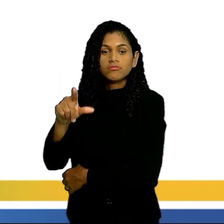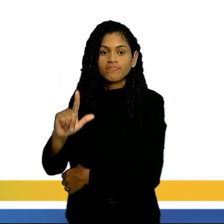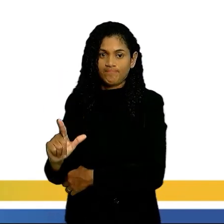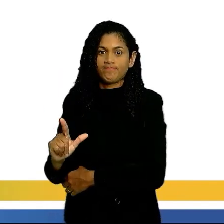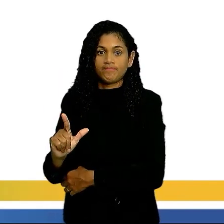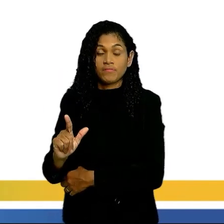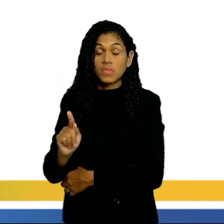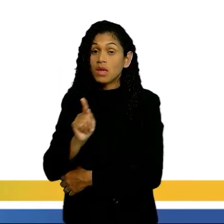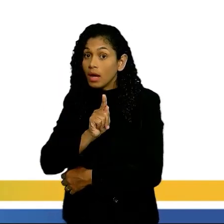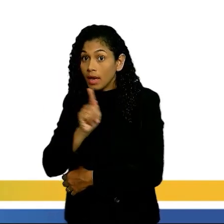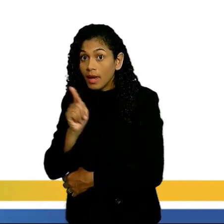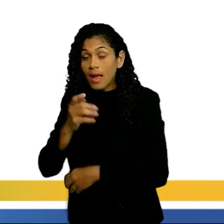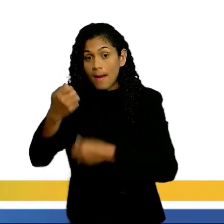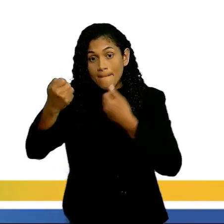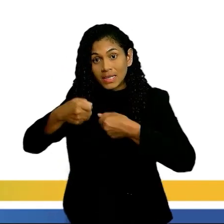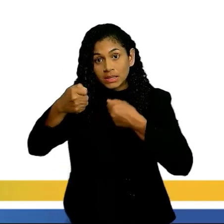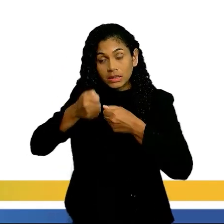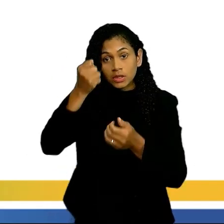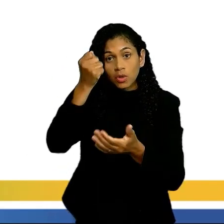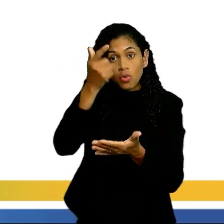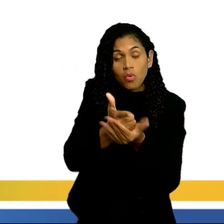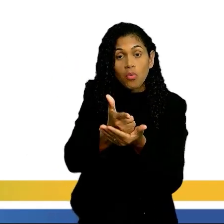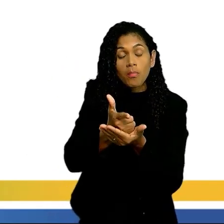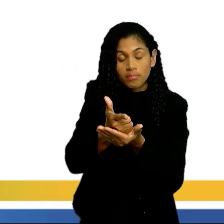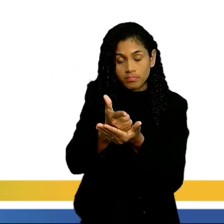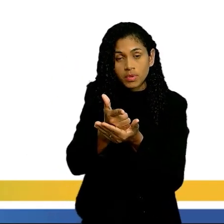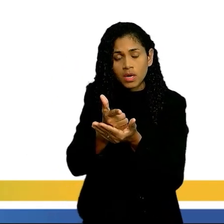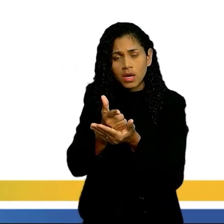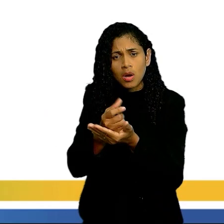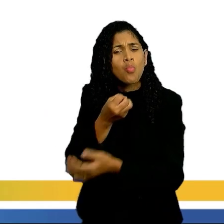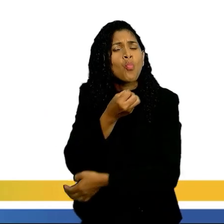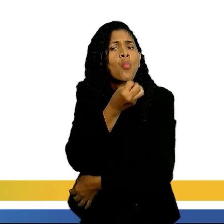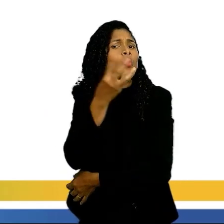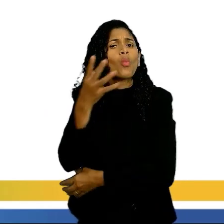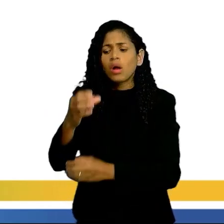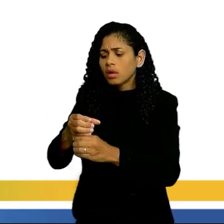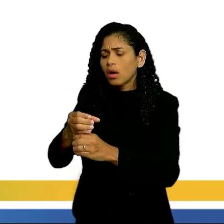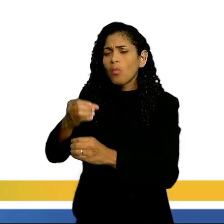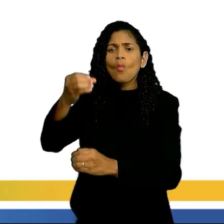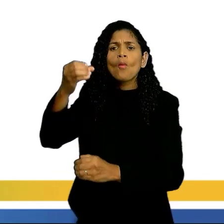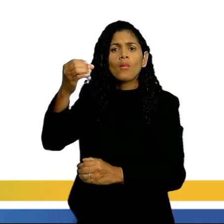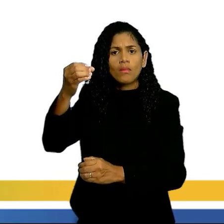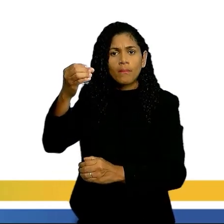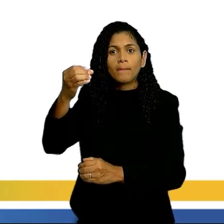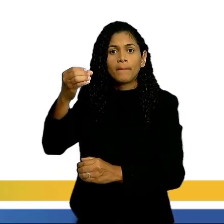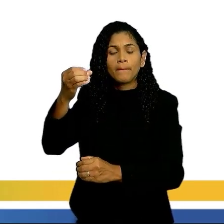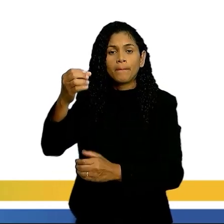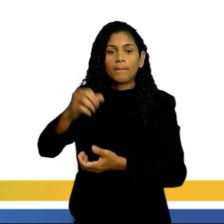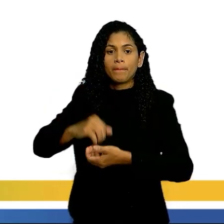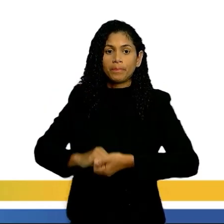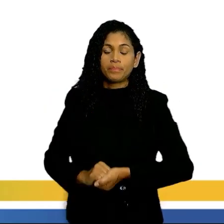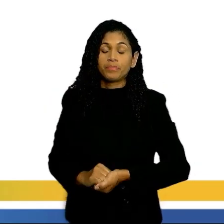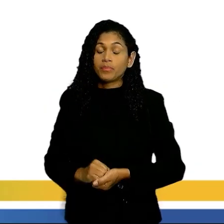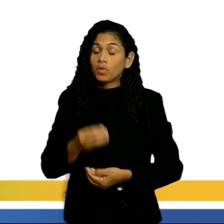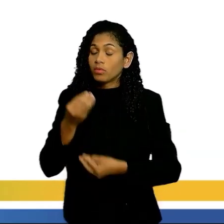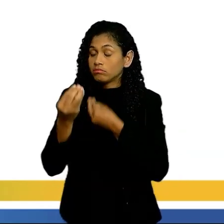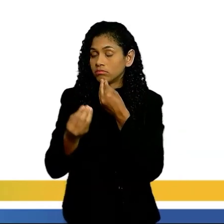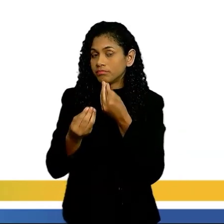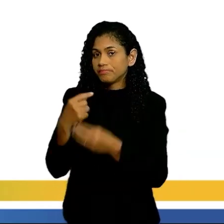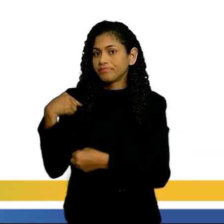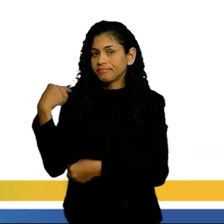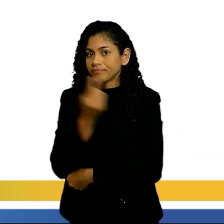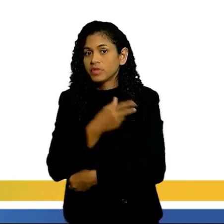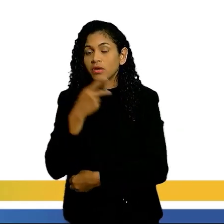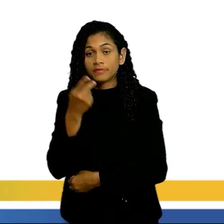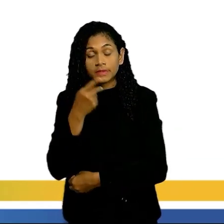Olha aí, é uma questão simples e fácil de ser entendida. Como nós estamos falando de grandezas,